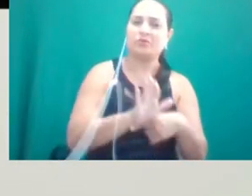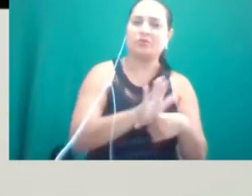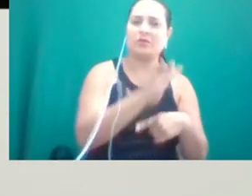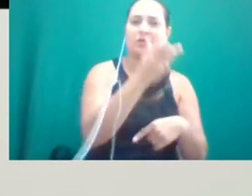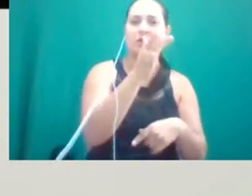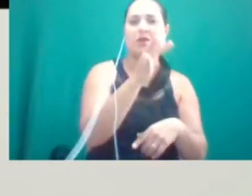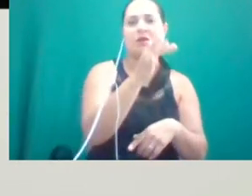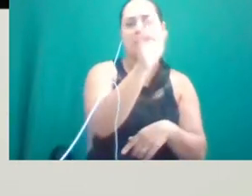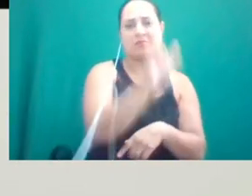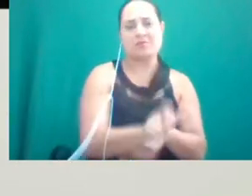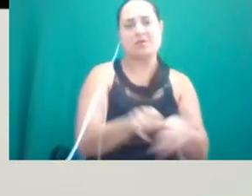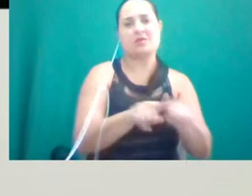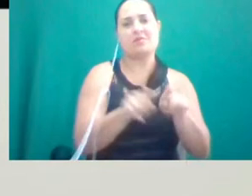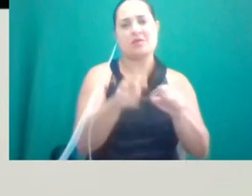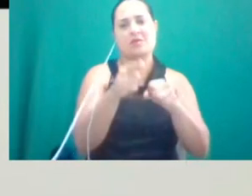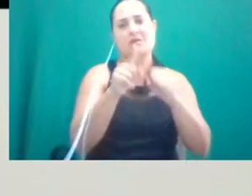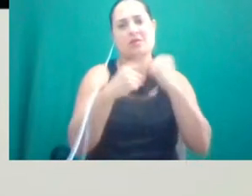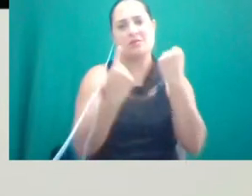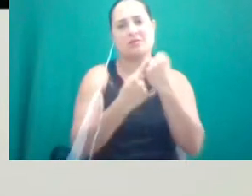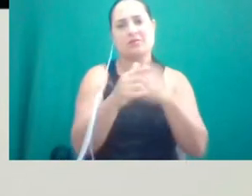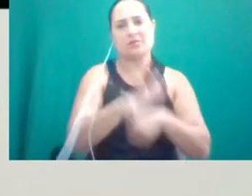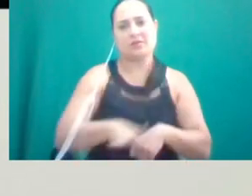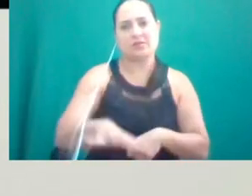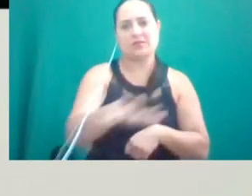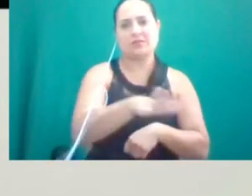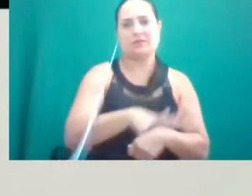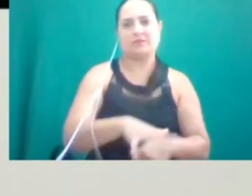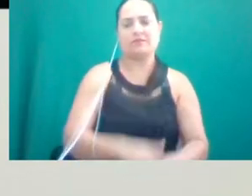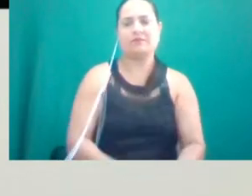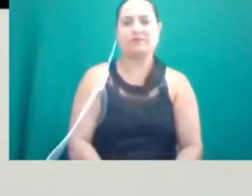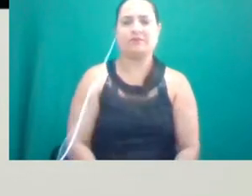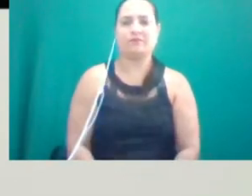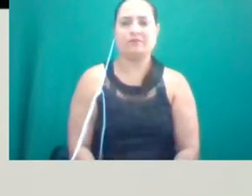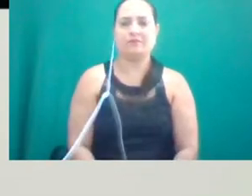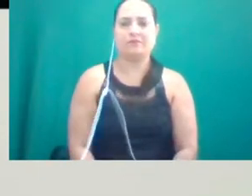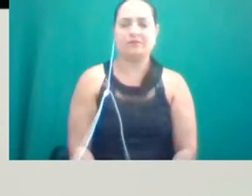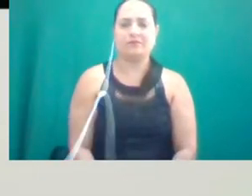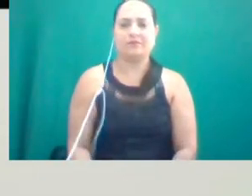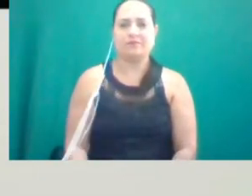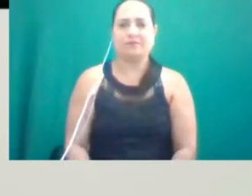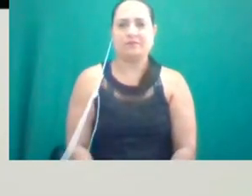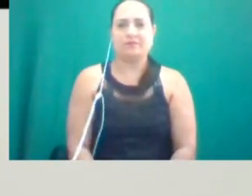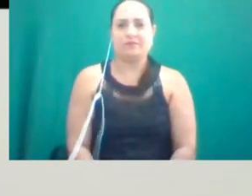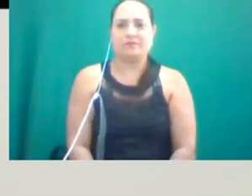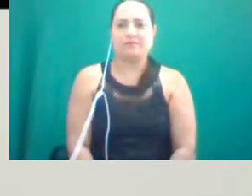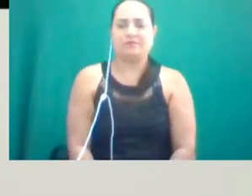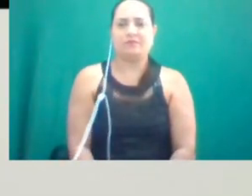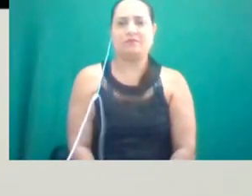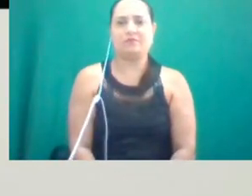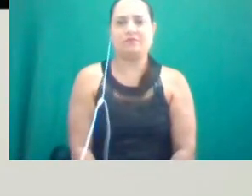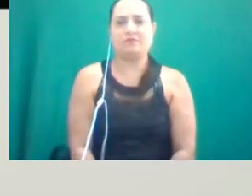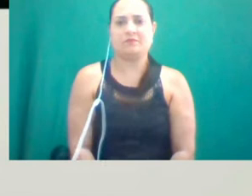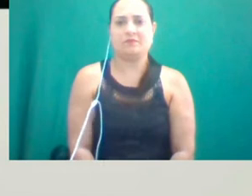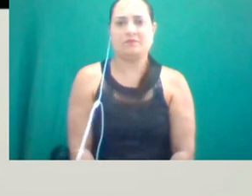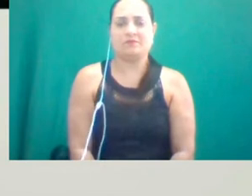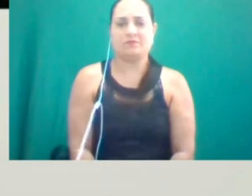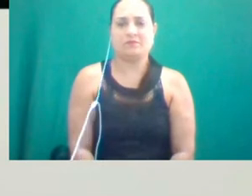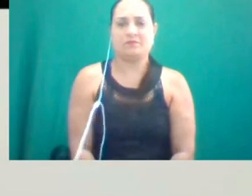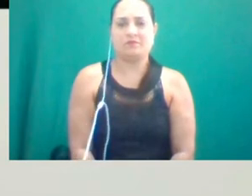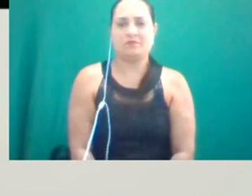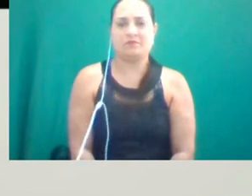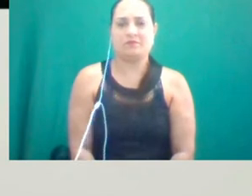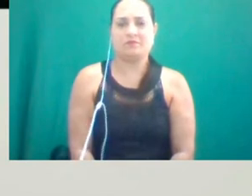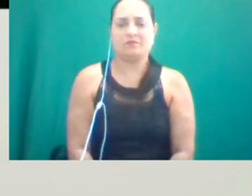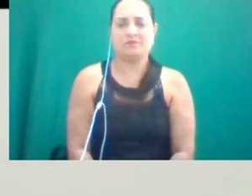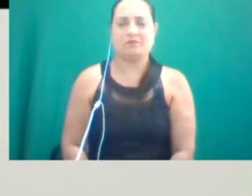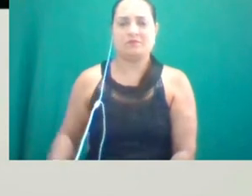ações de intervenção com perspectiva crítica e criativa, que favoreçam a promoção de relações sociais